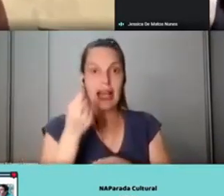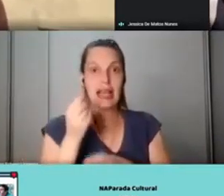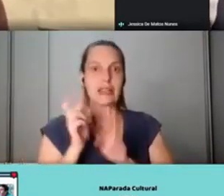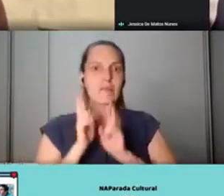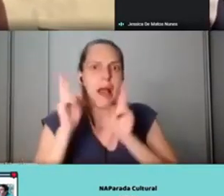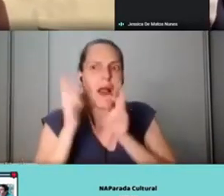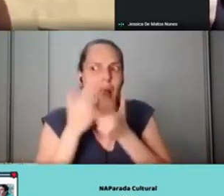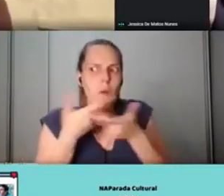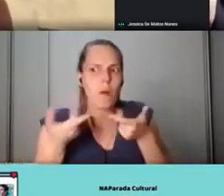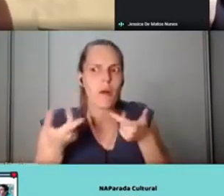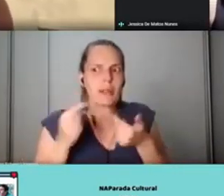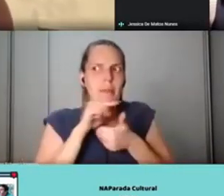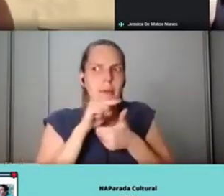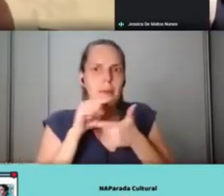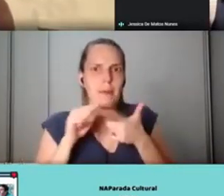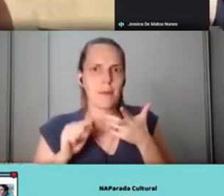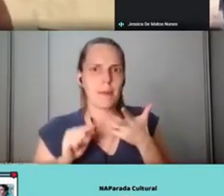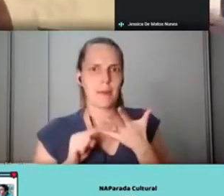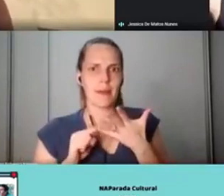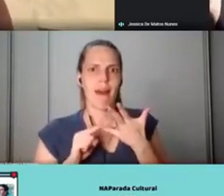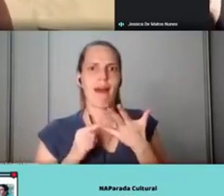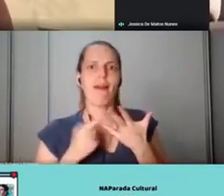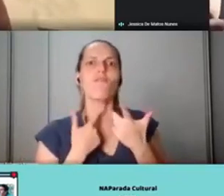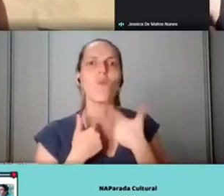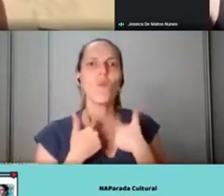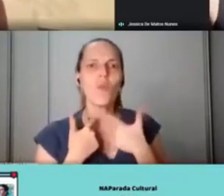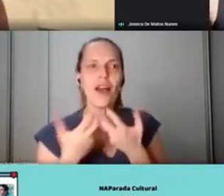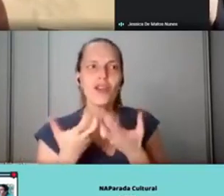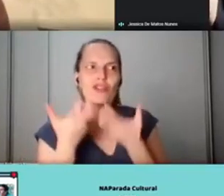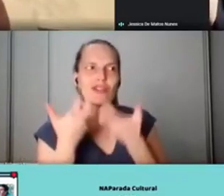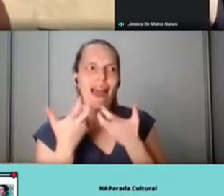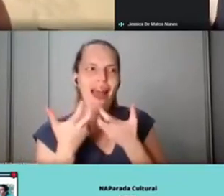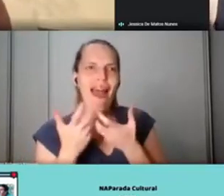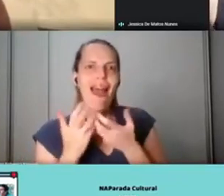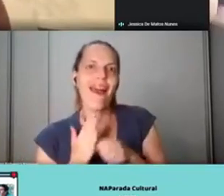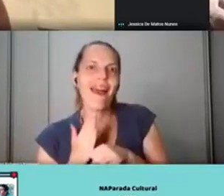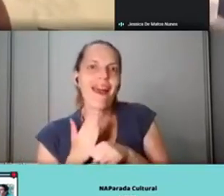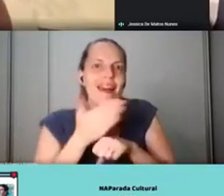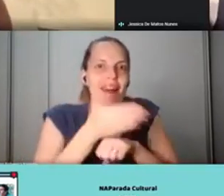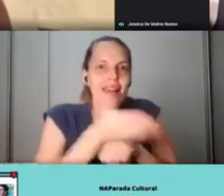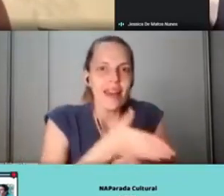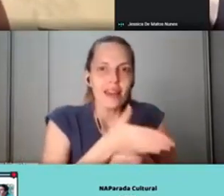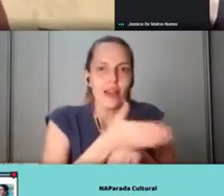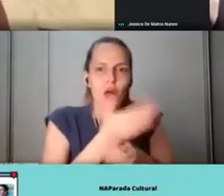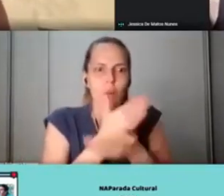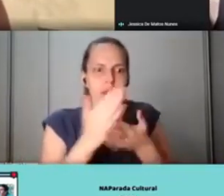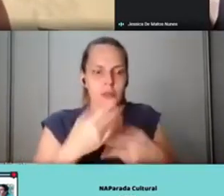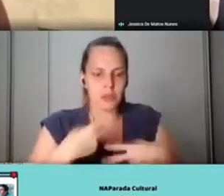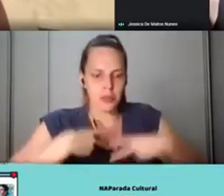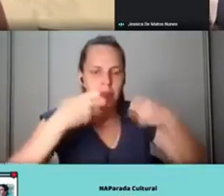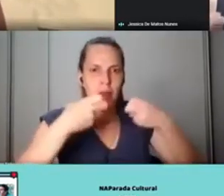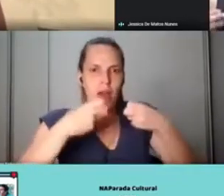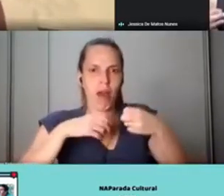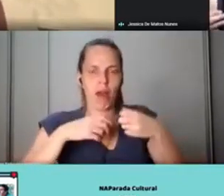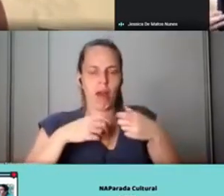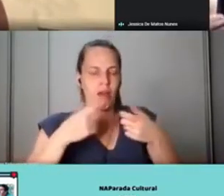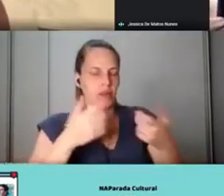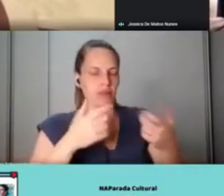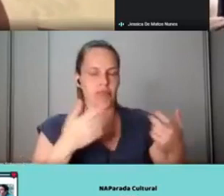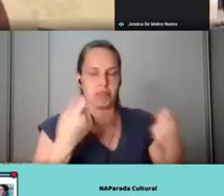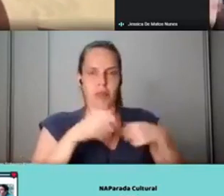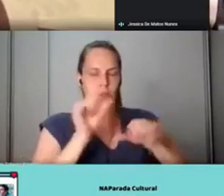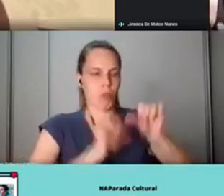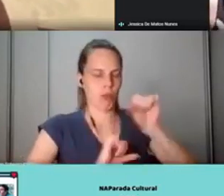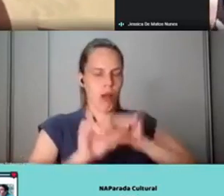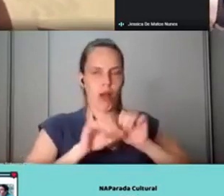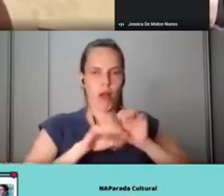gente mais desejou. Aí tu chega e te depara com todas essas necessidades de readequação e ao menos eu, né? Eu,